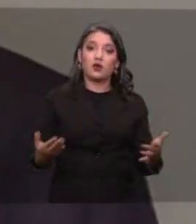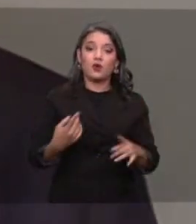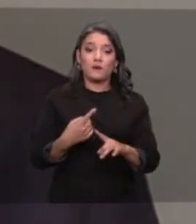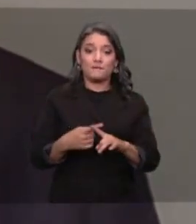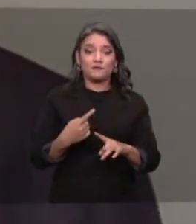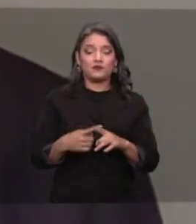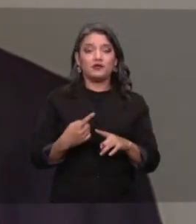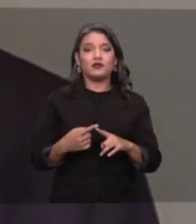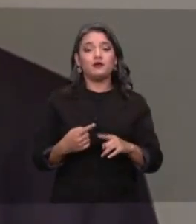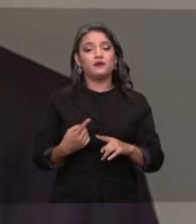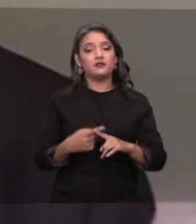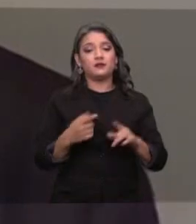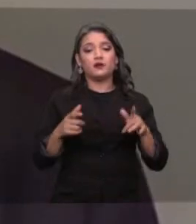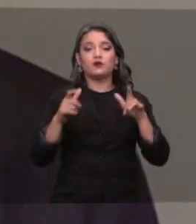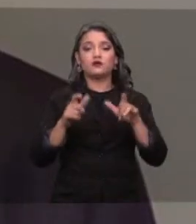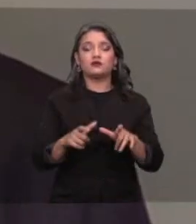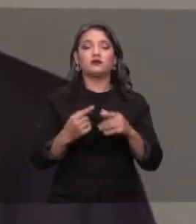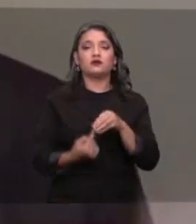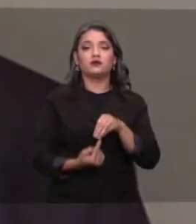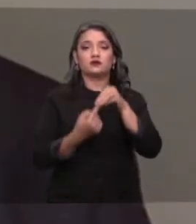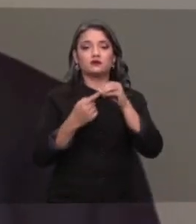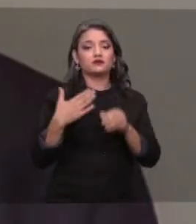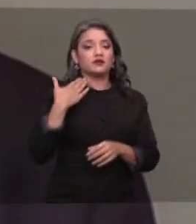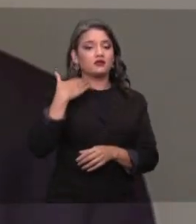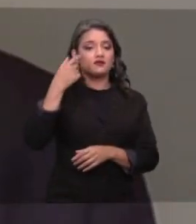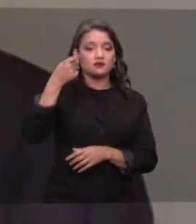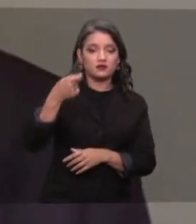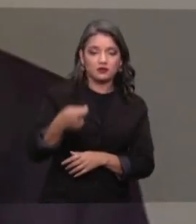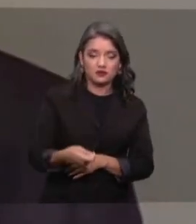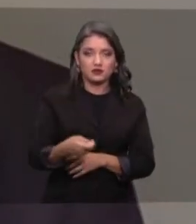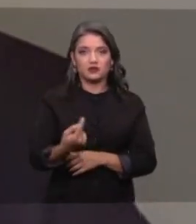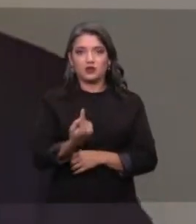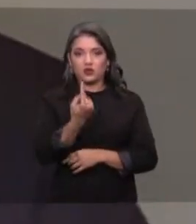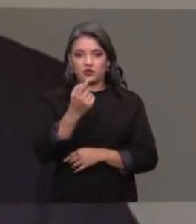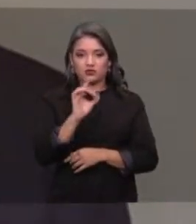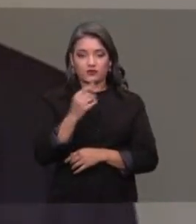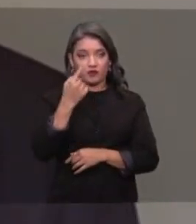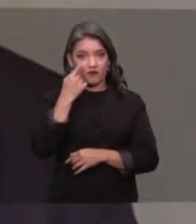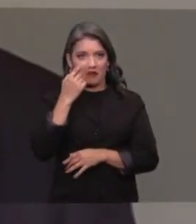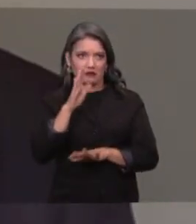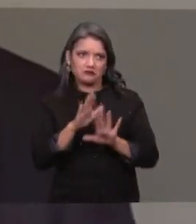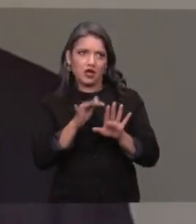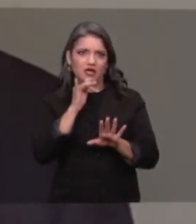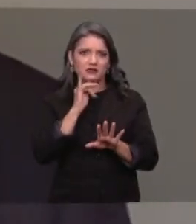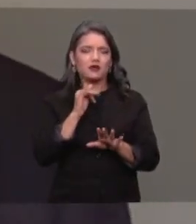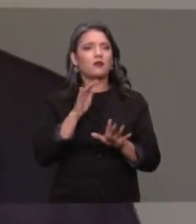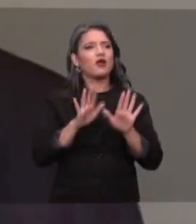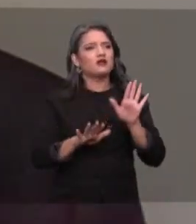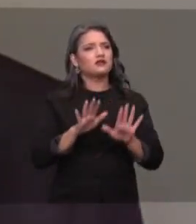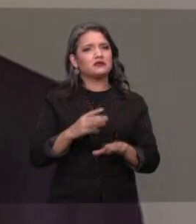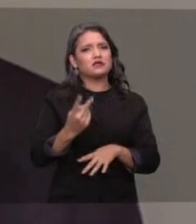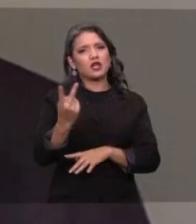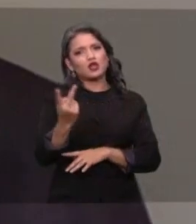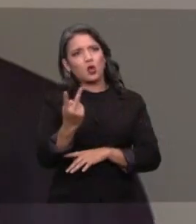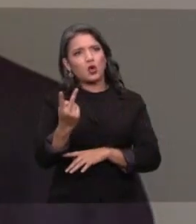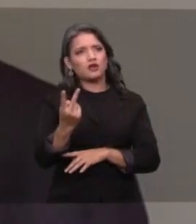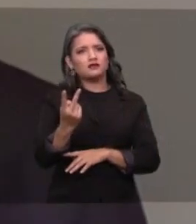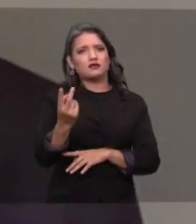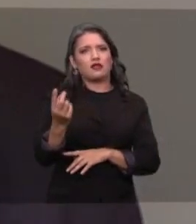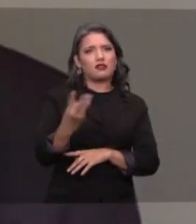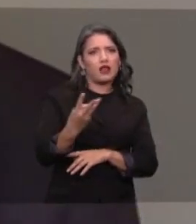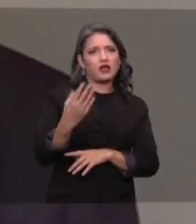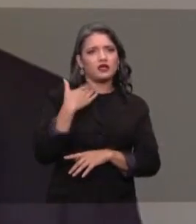única vara criminal, observando-se nas comarcas e seções com duas ou mais varas criminais a necessidade